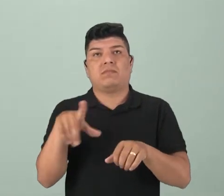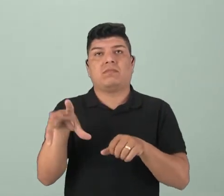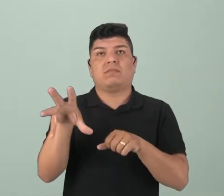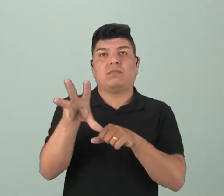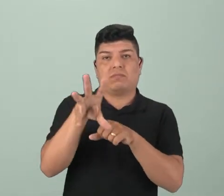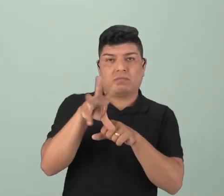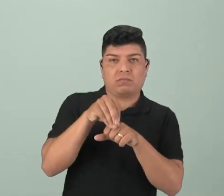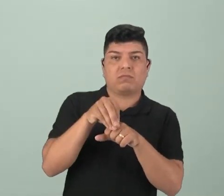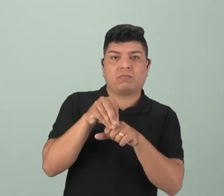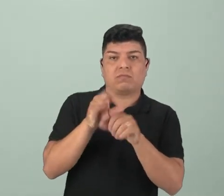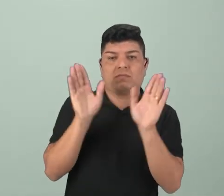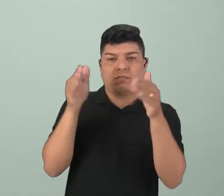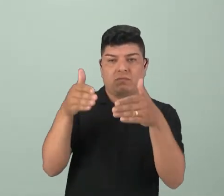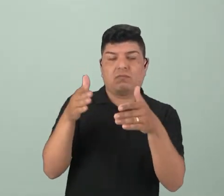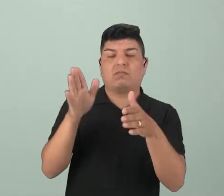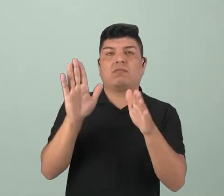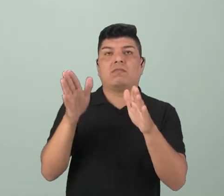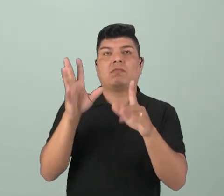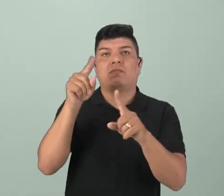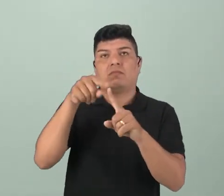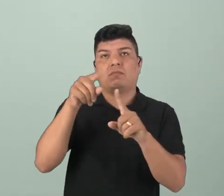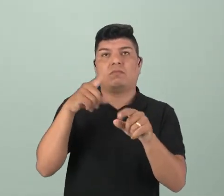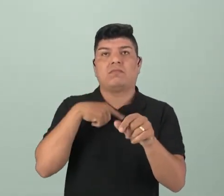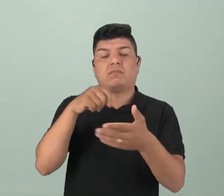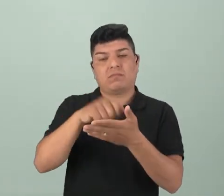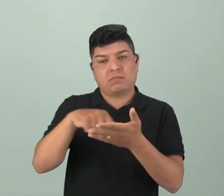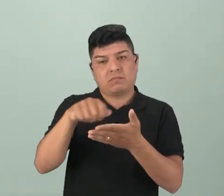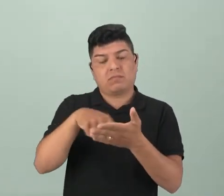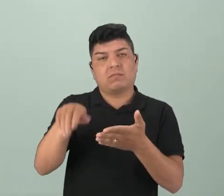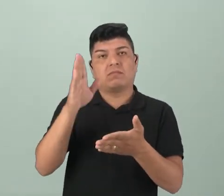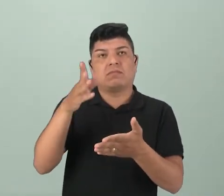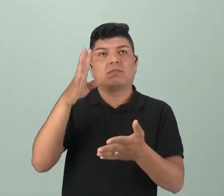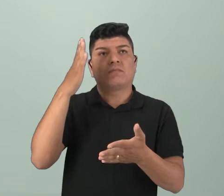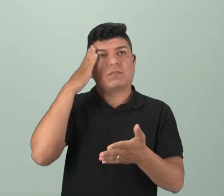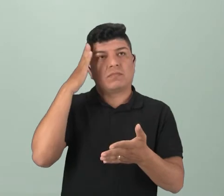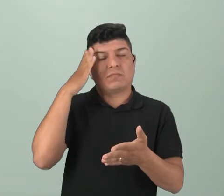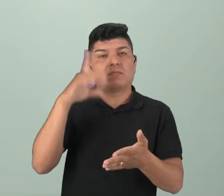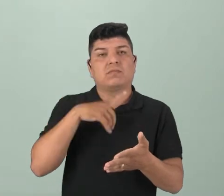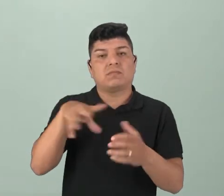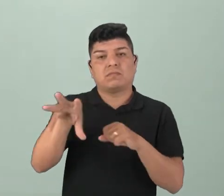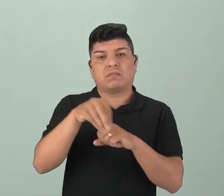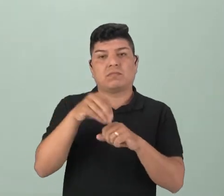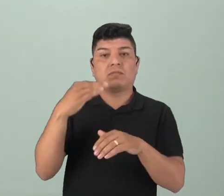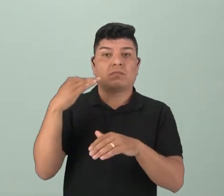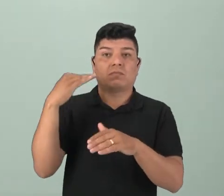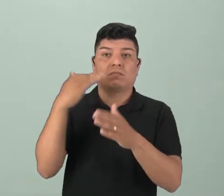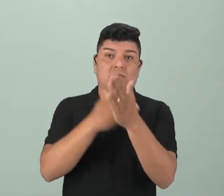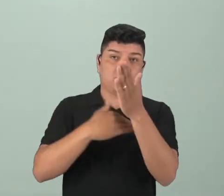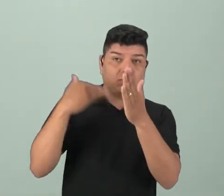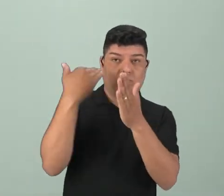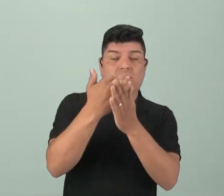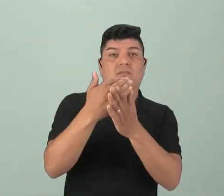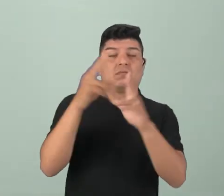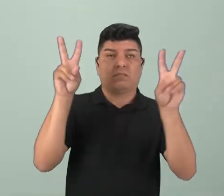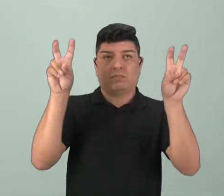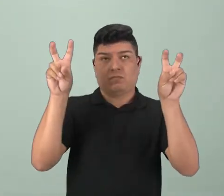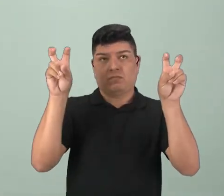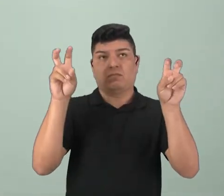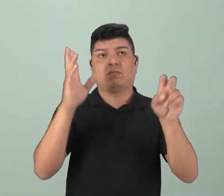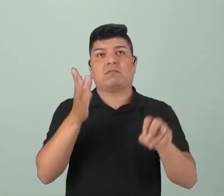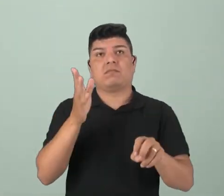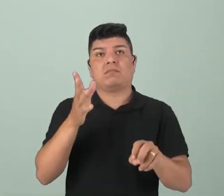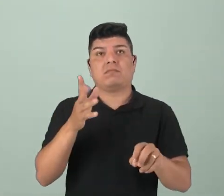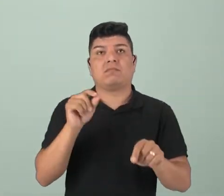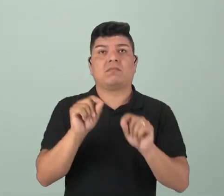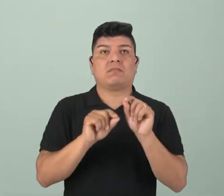público já está direcionado, né? Você já sabe para quem você está escrevendo, que tem conhecimento elevado sobre o tema, que